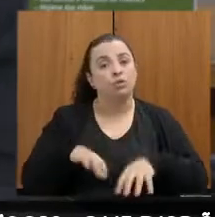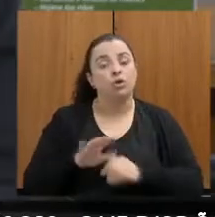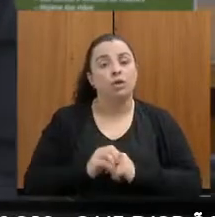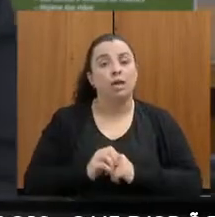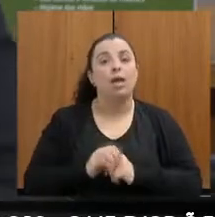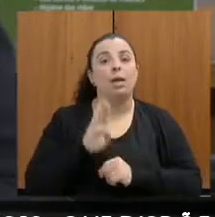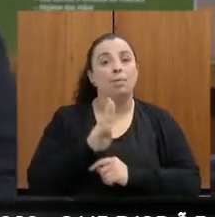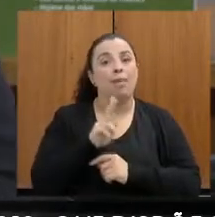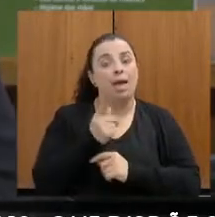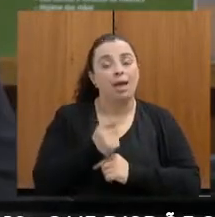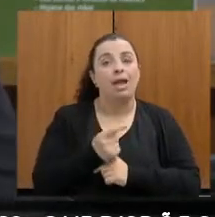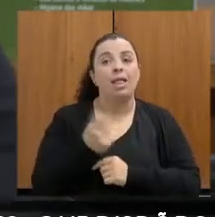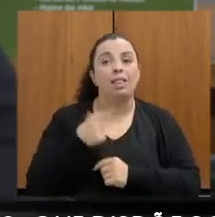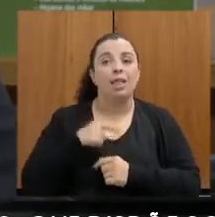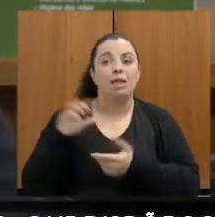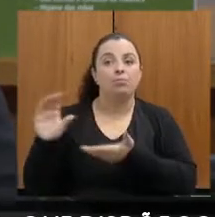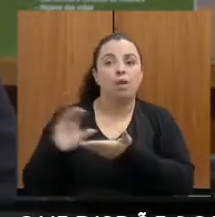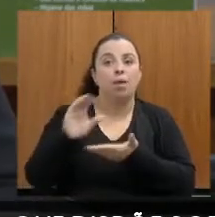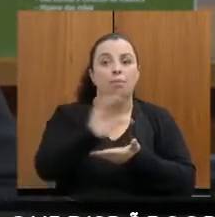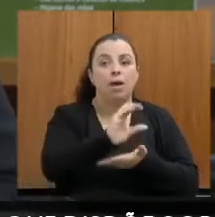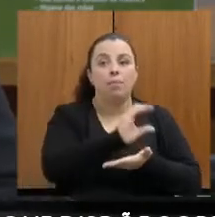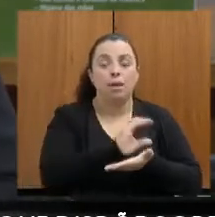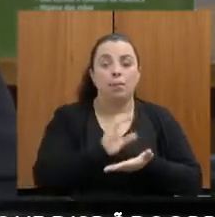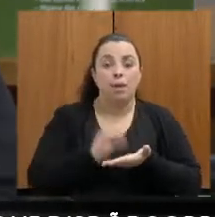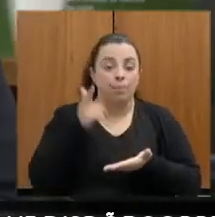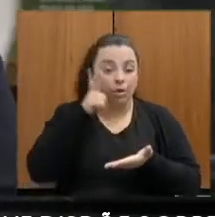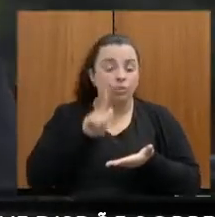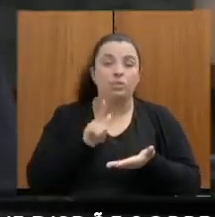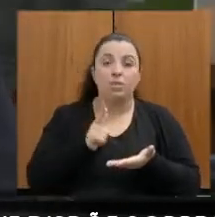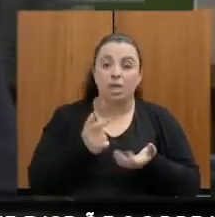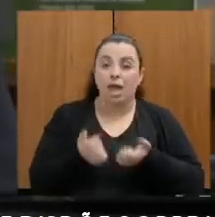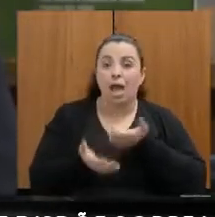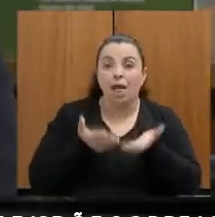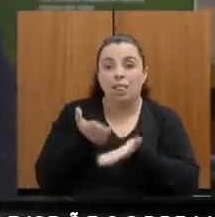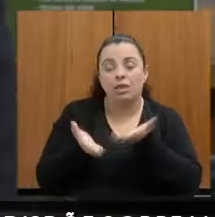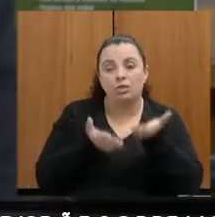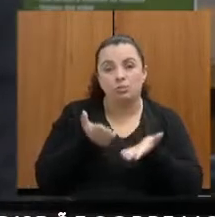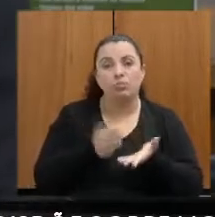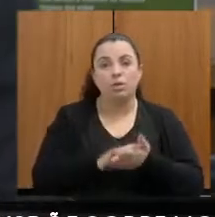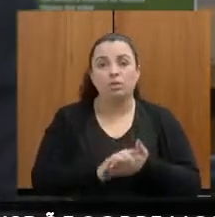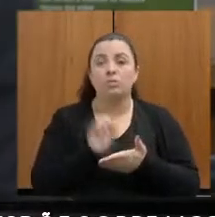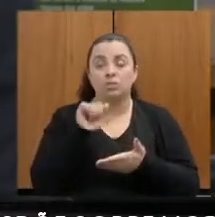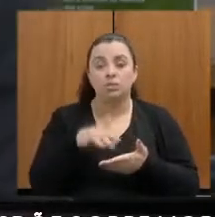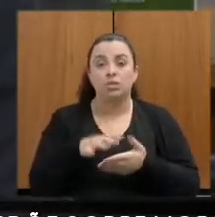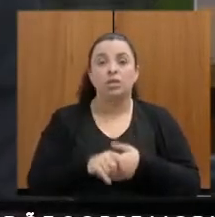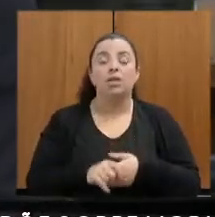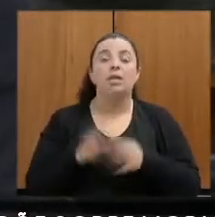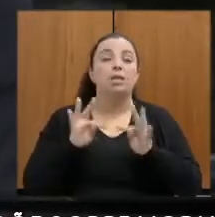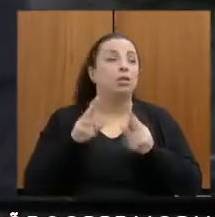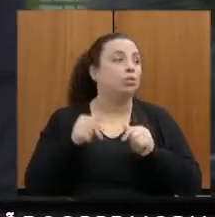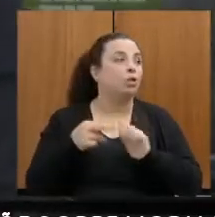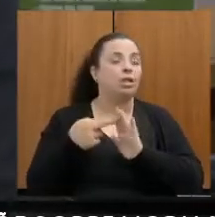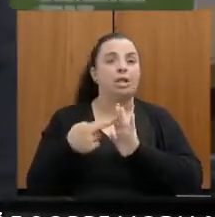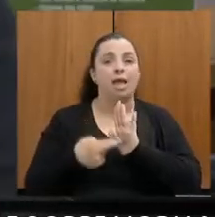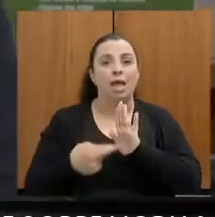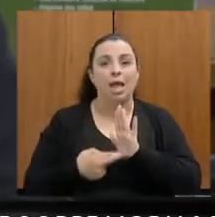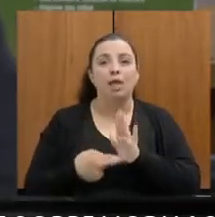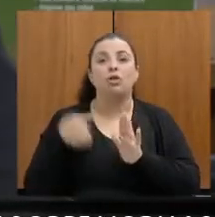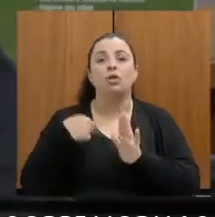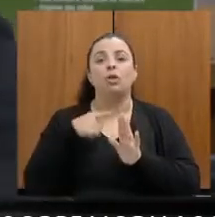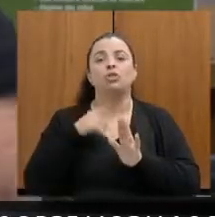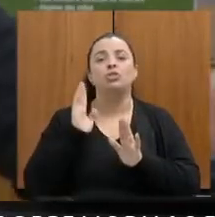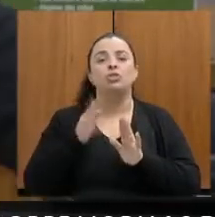volta para poder atender não é um favor que está sendo feito então toda a regulação a gente vende continues com Uberaba